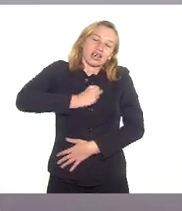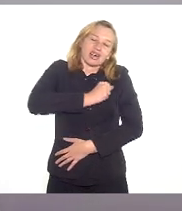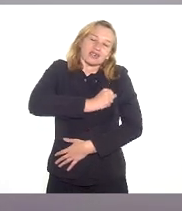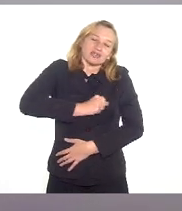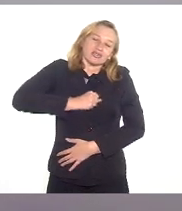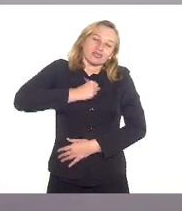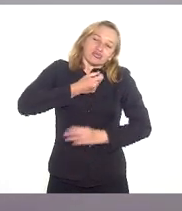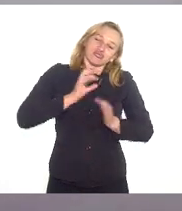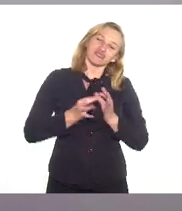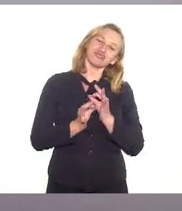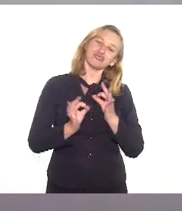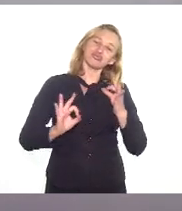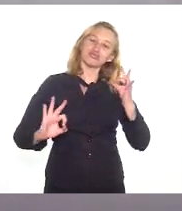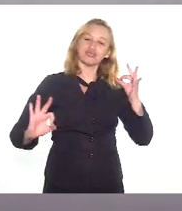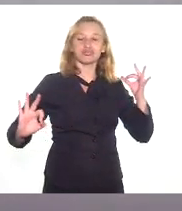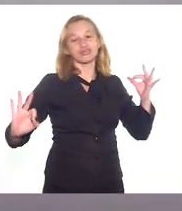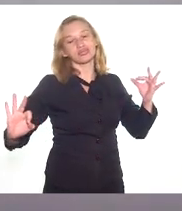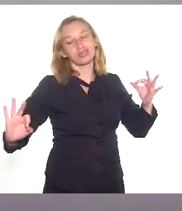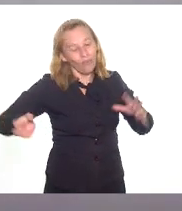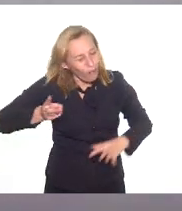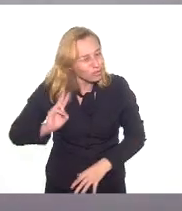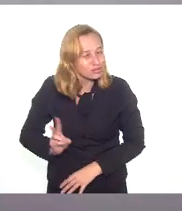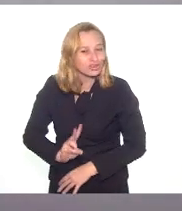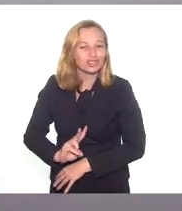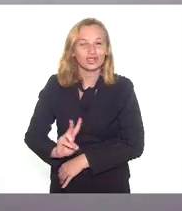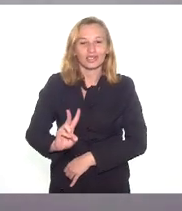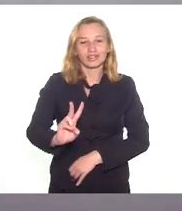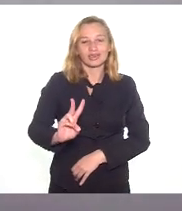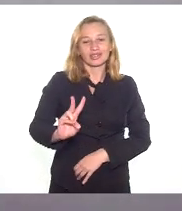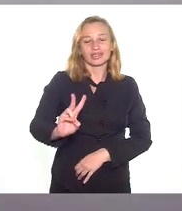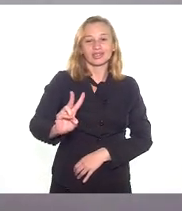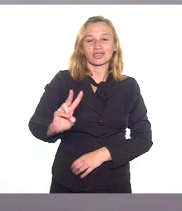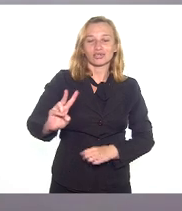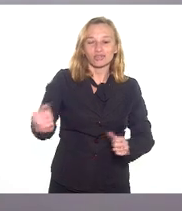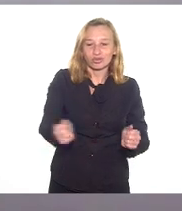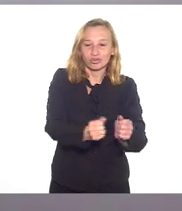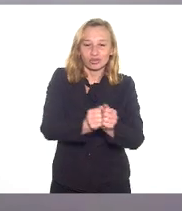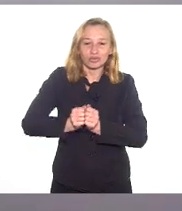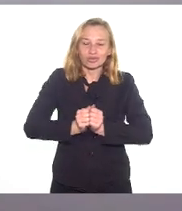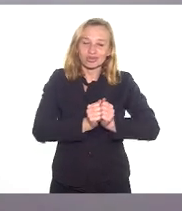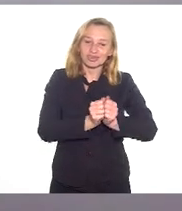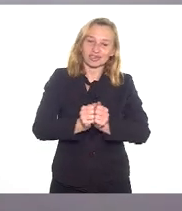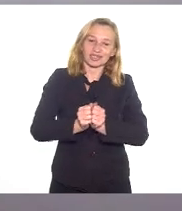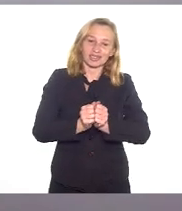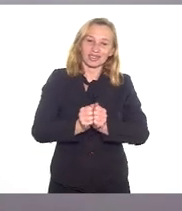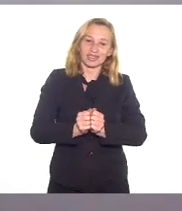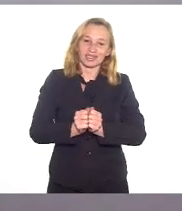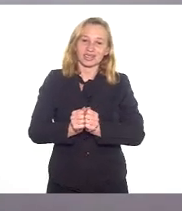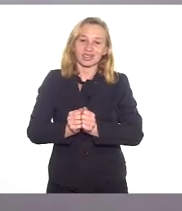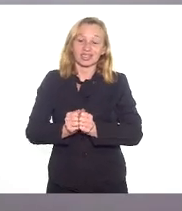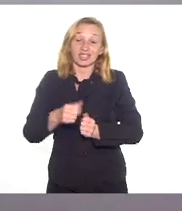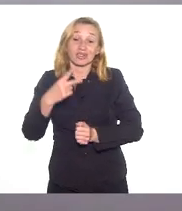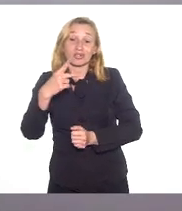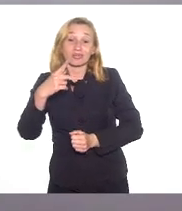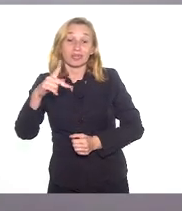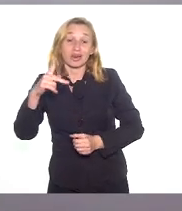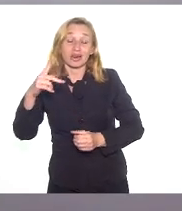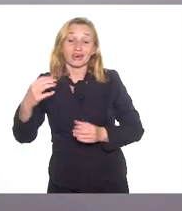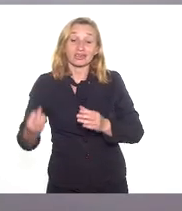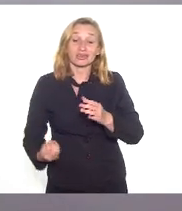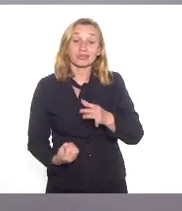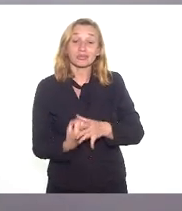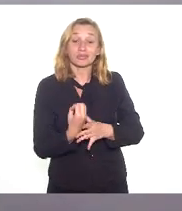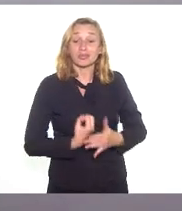distância, continua entre nós a presença dos seus belos versos,